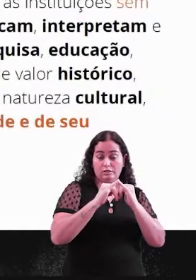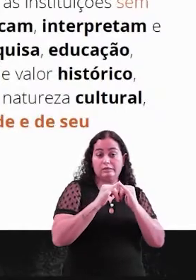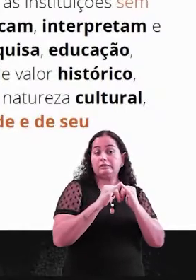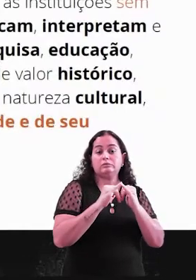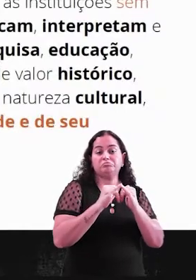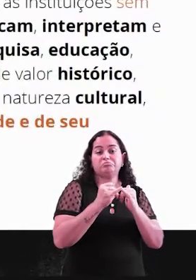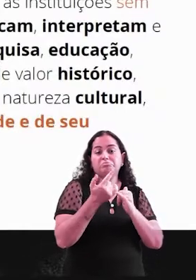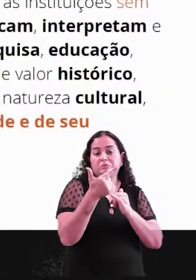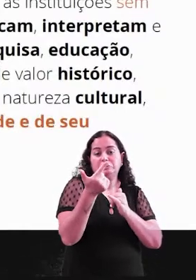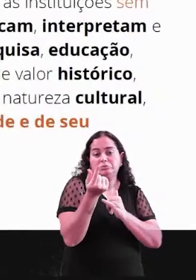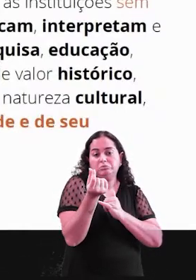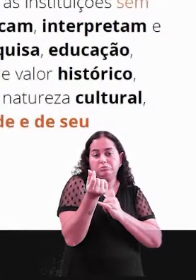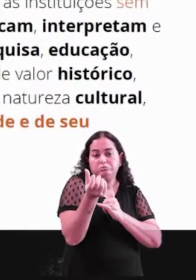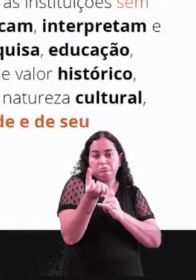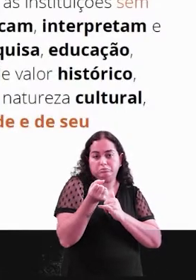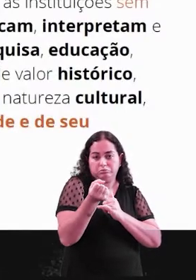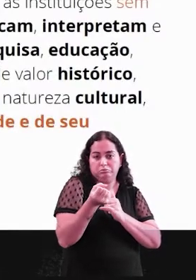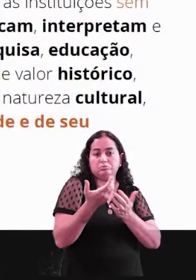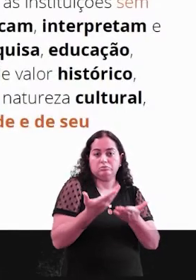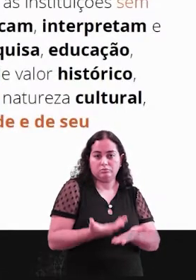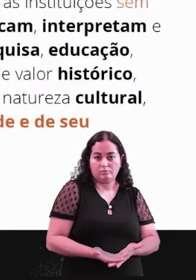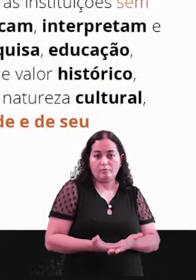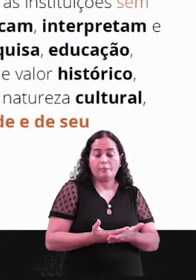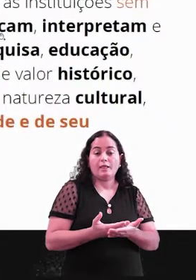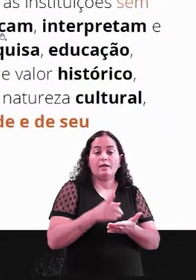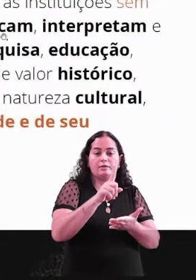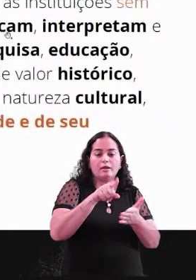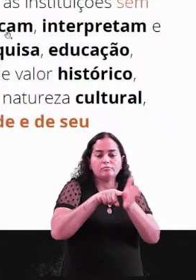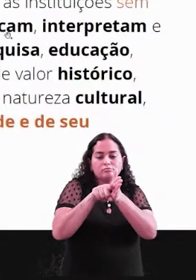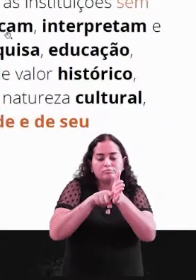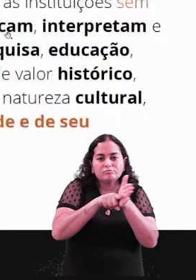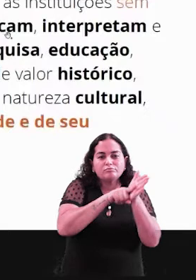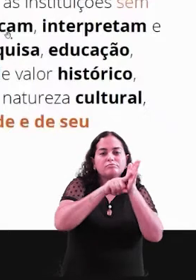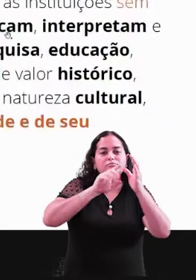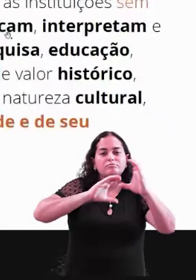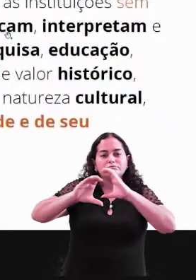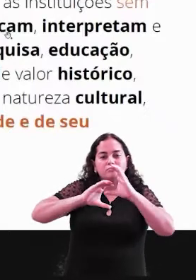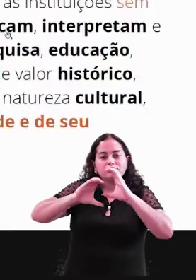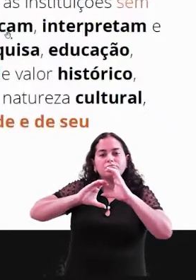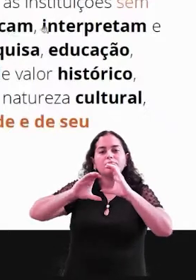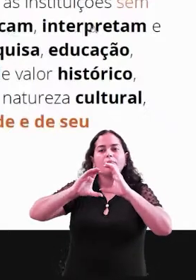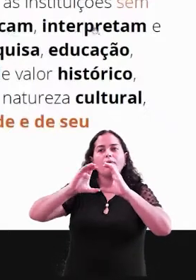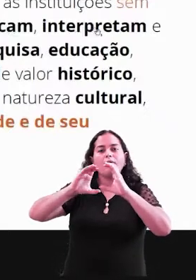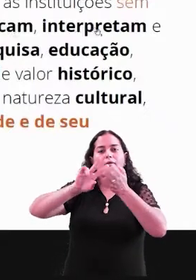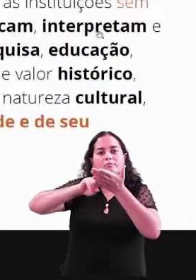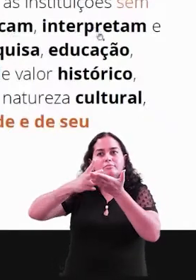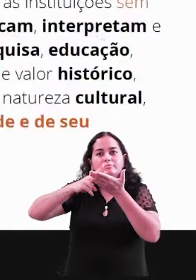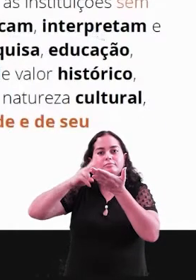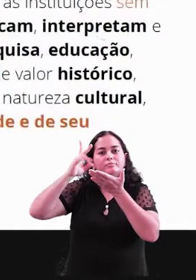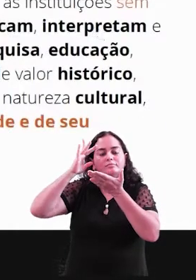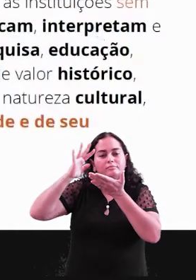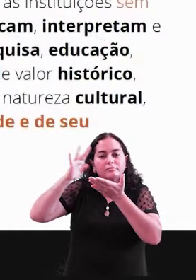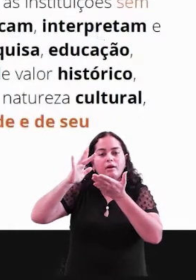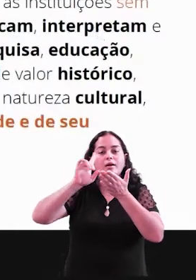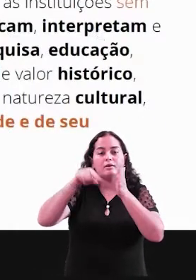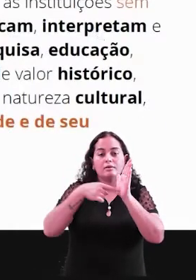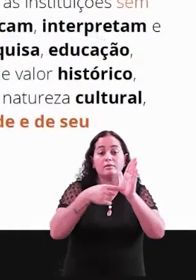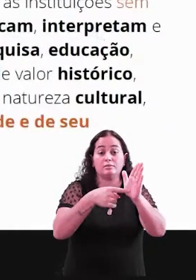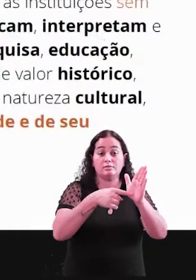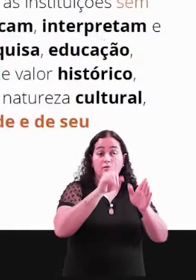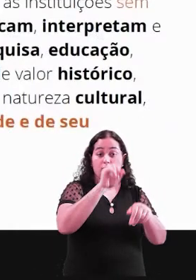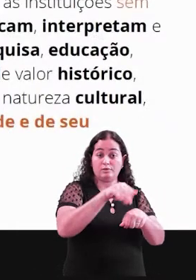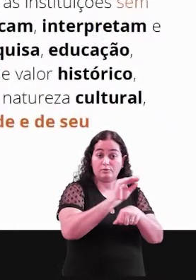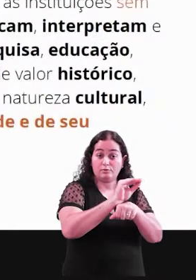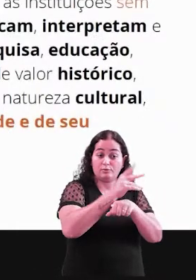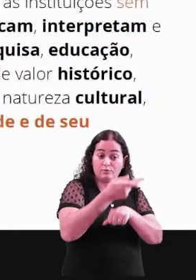fins lucrativos, que conservam, investigam, comunicam, interpretam e expõem para fins de